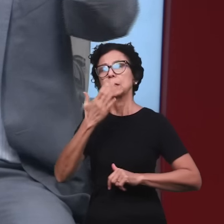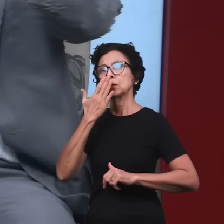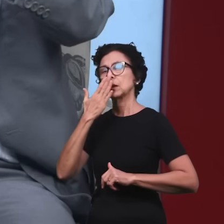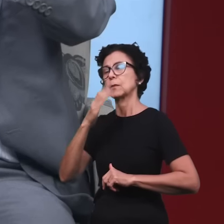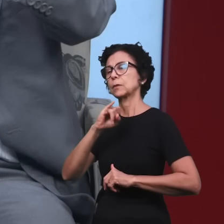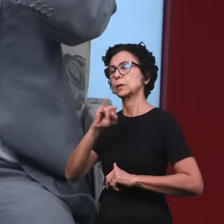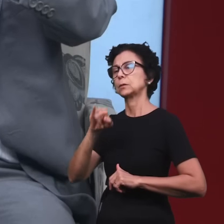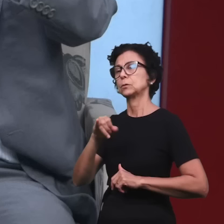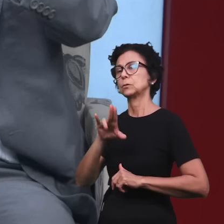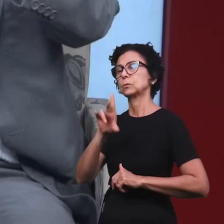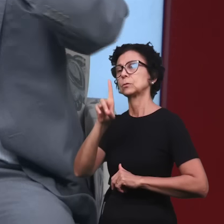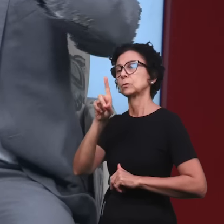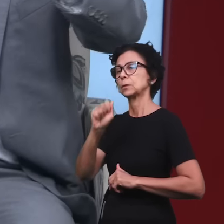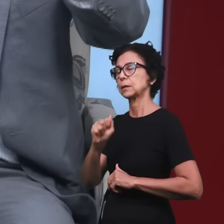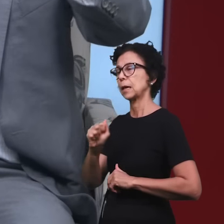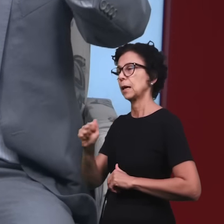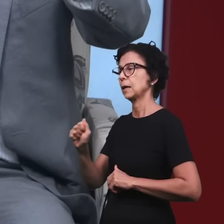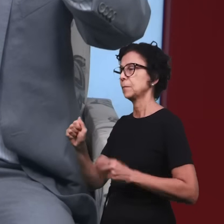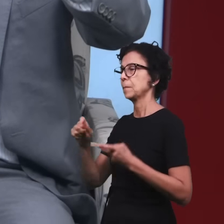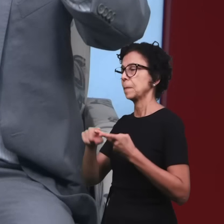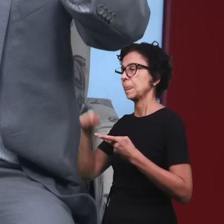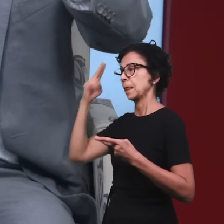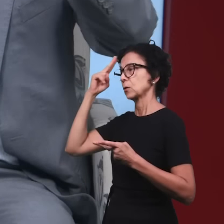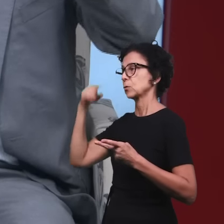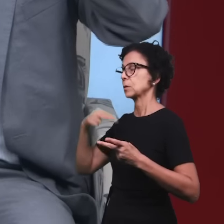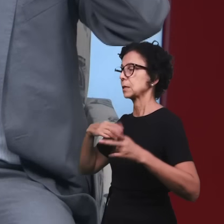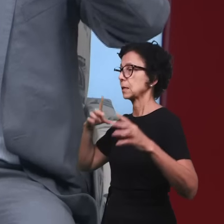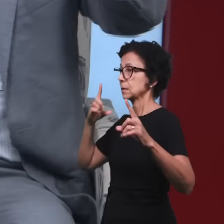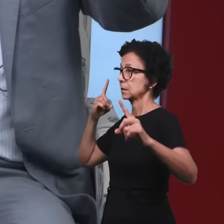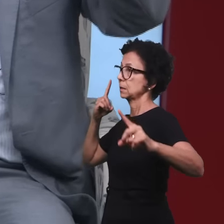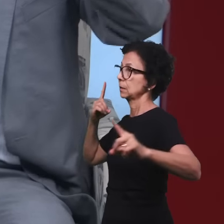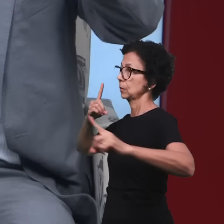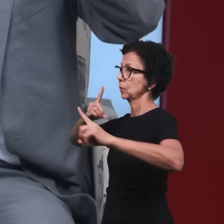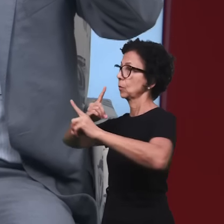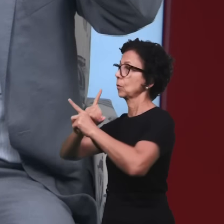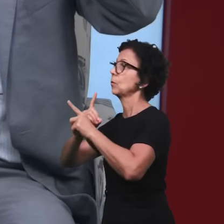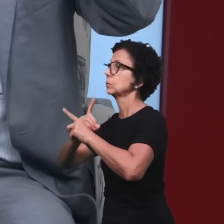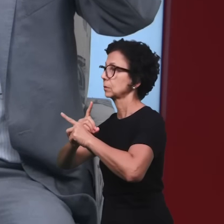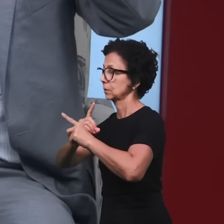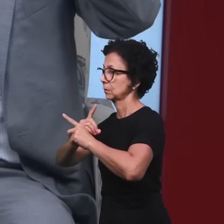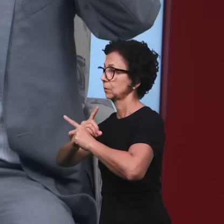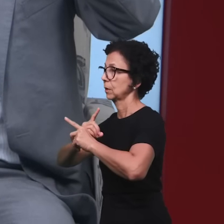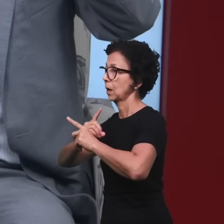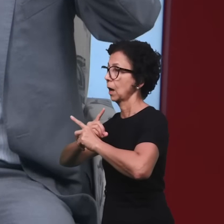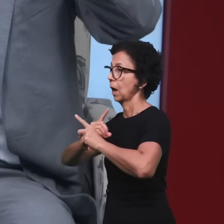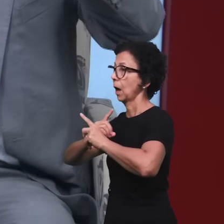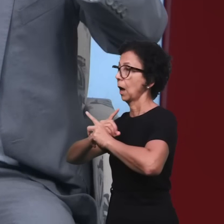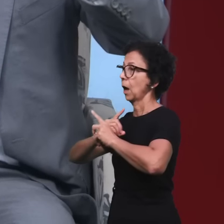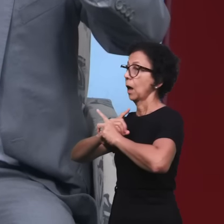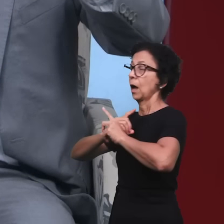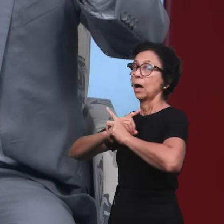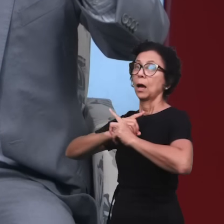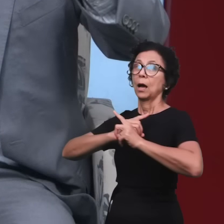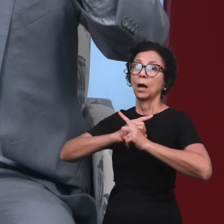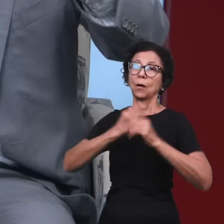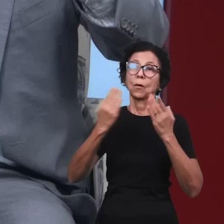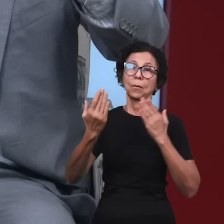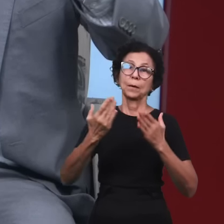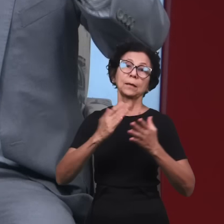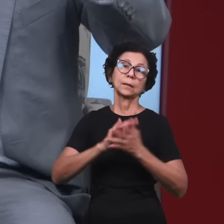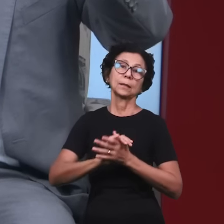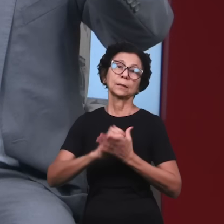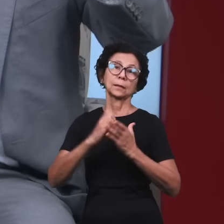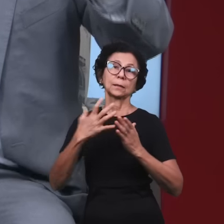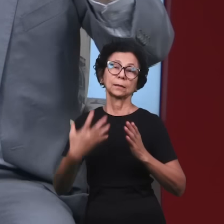se encontram, evidenciam-se os dois maiores atributos do Messias,